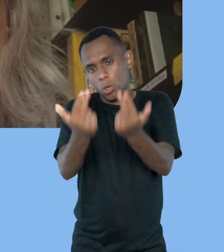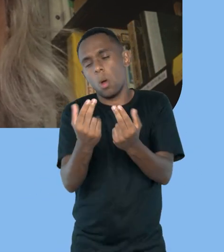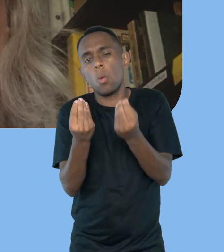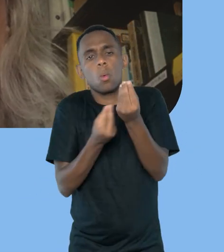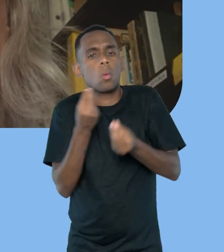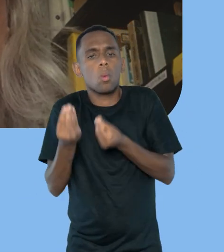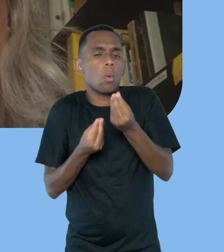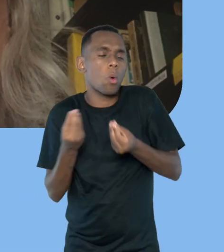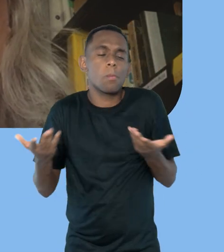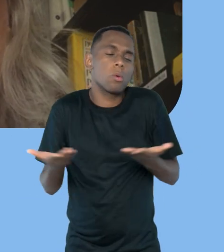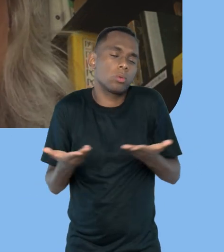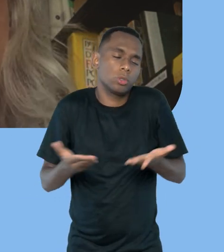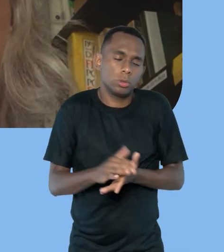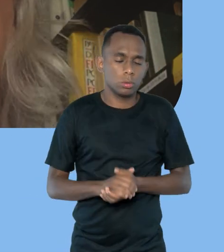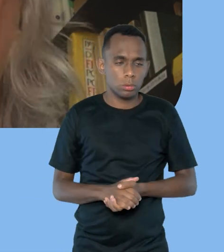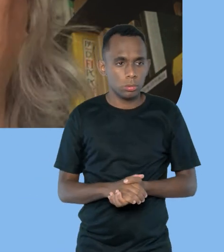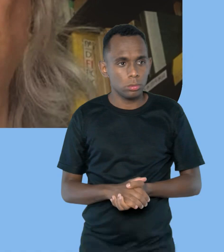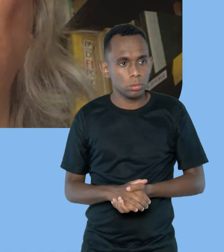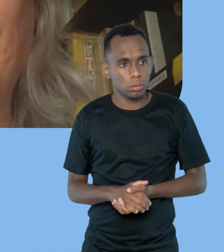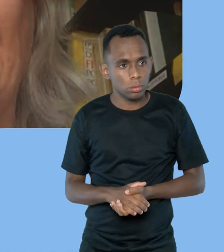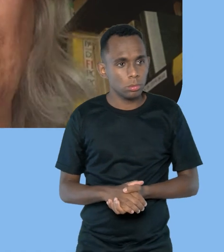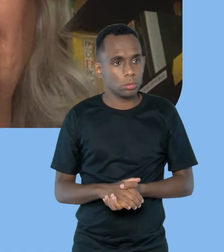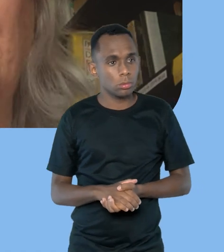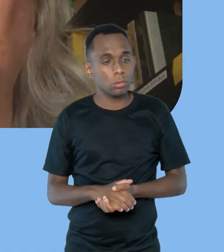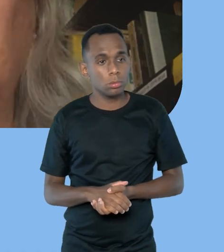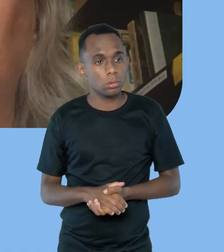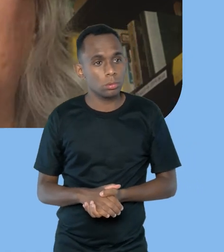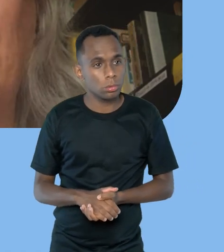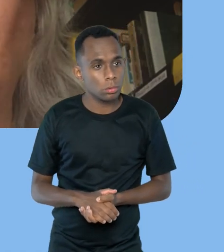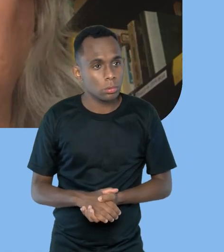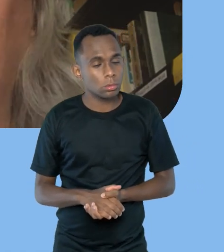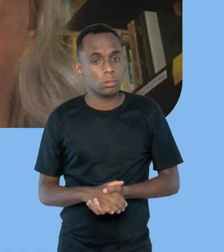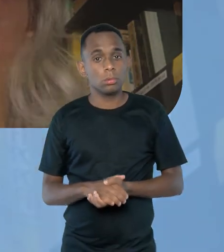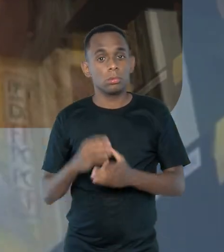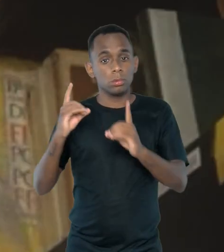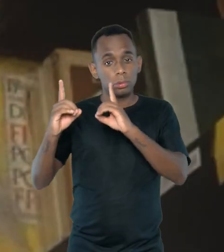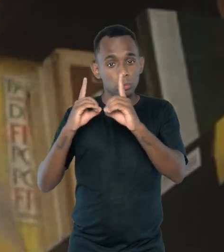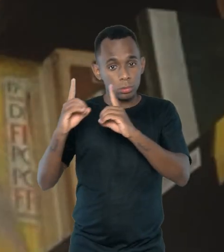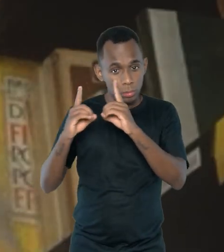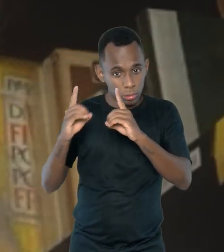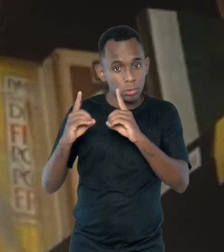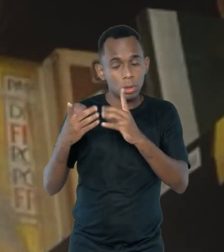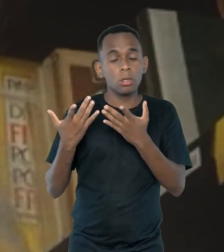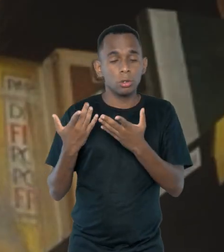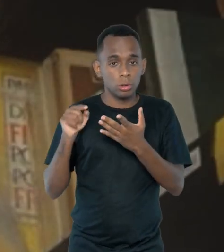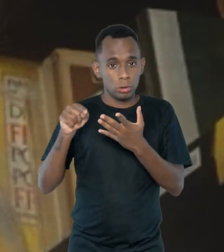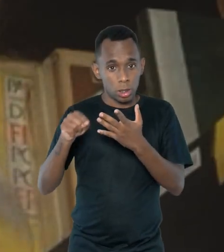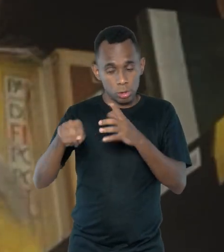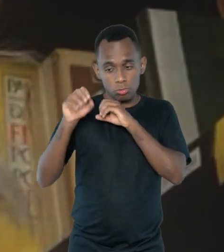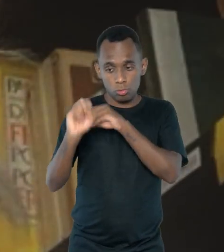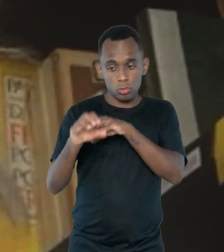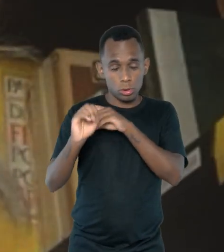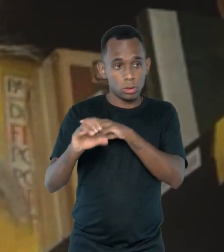funciona atualmente? Pois eu vou te contar. Eu entrei no livro didático através de um paradidático.